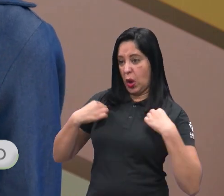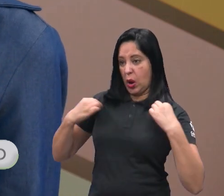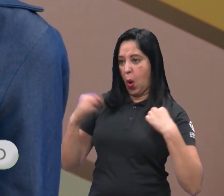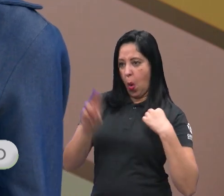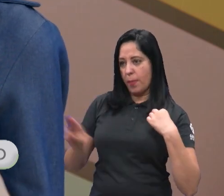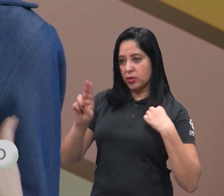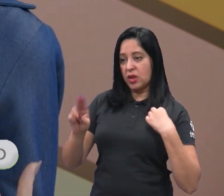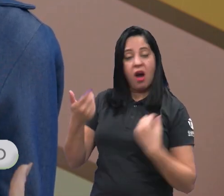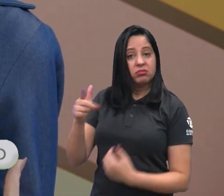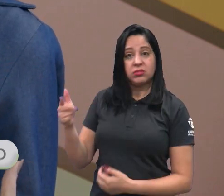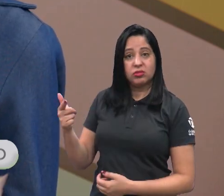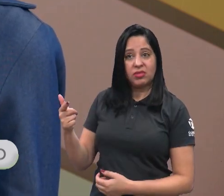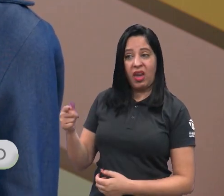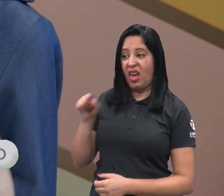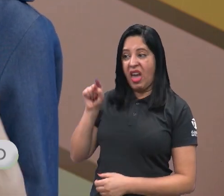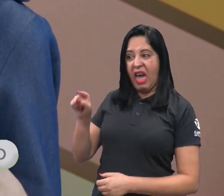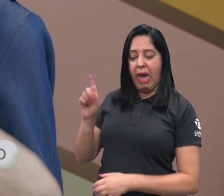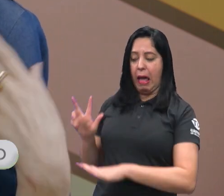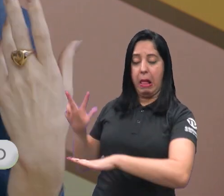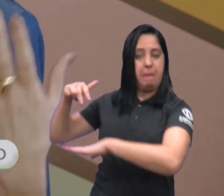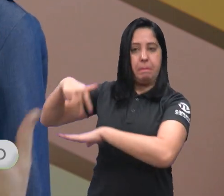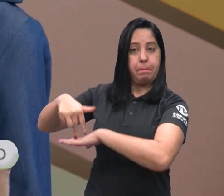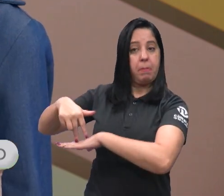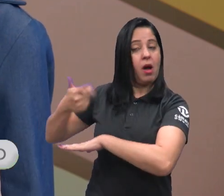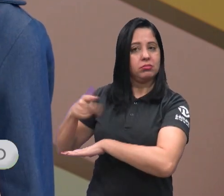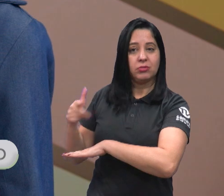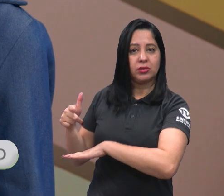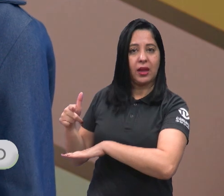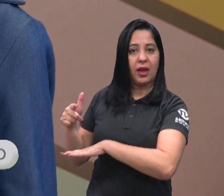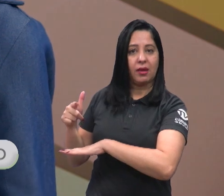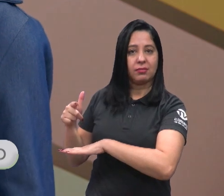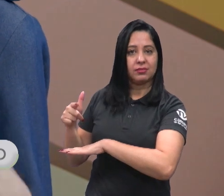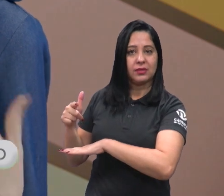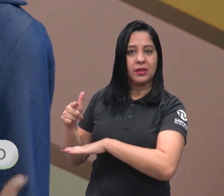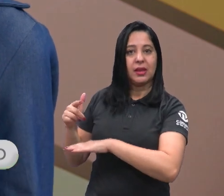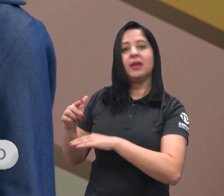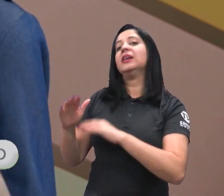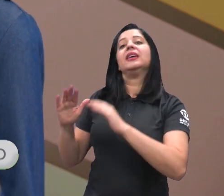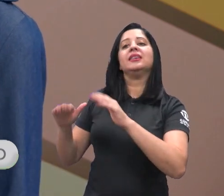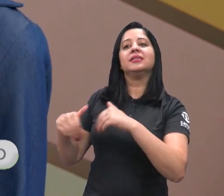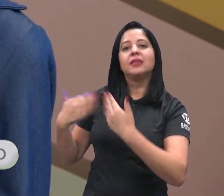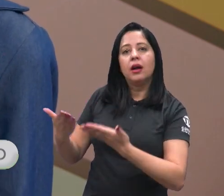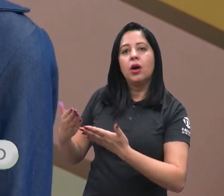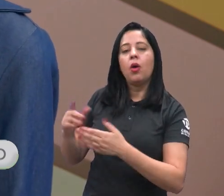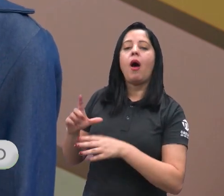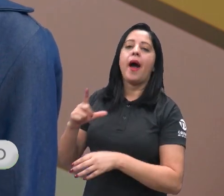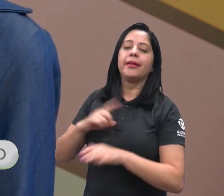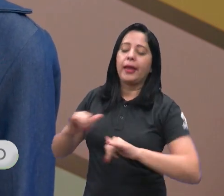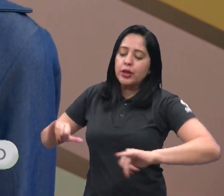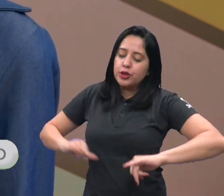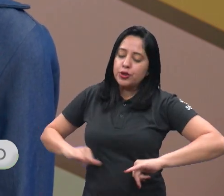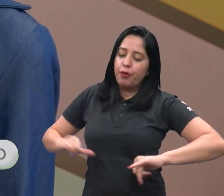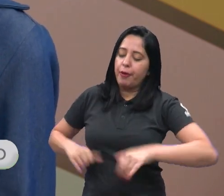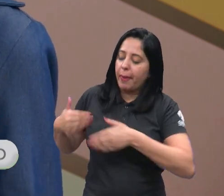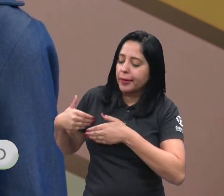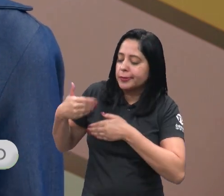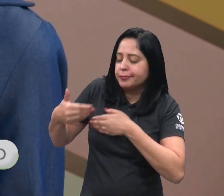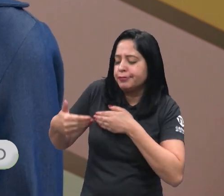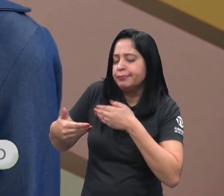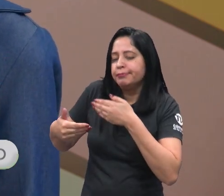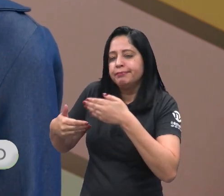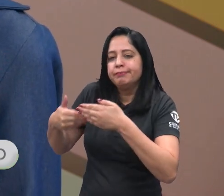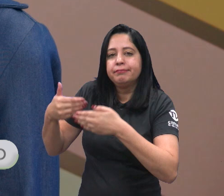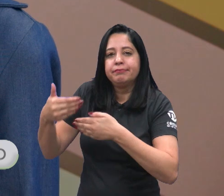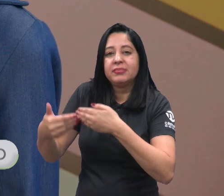morar. Então, ela não tinha essas escolhas. Então, essas mazelas do feminino, essas chagas, essas dores que a gente carrega, né? A